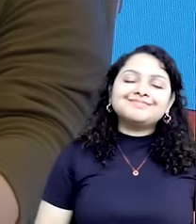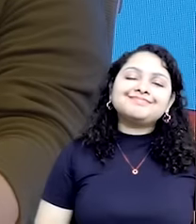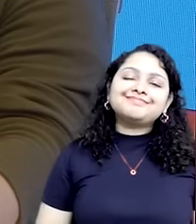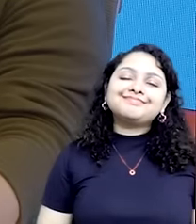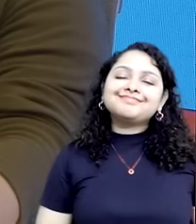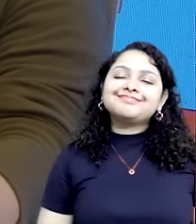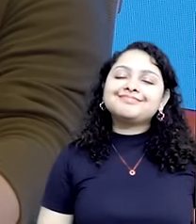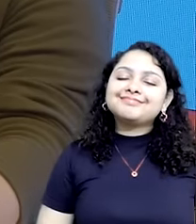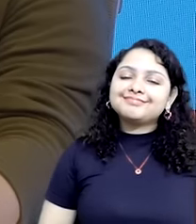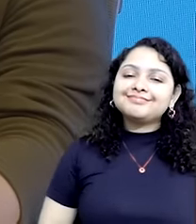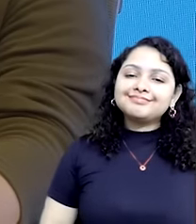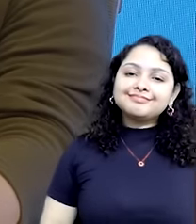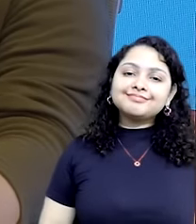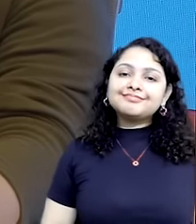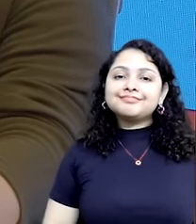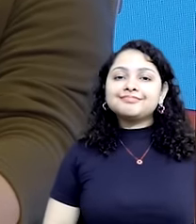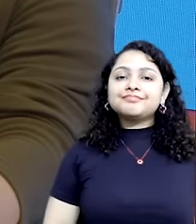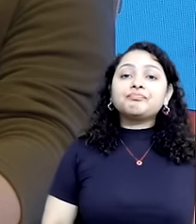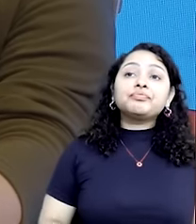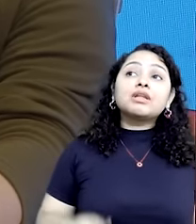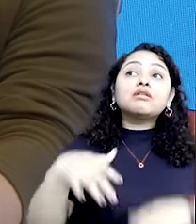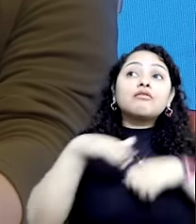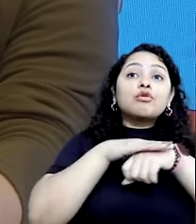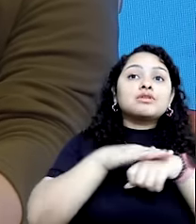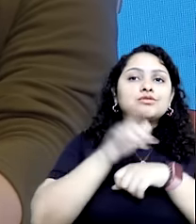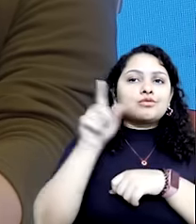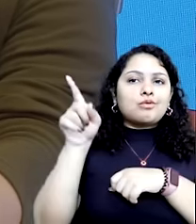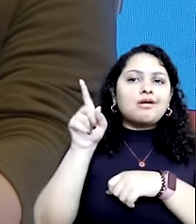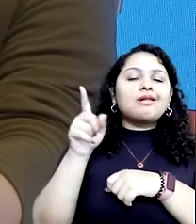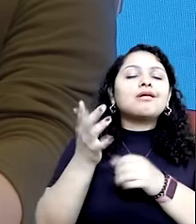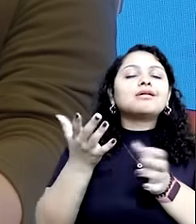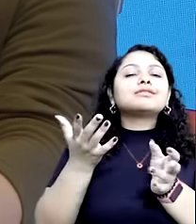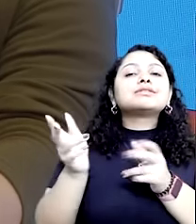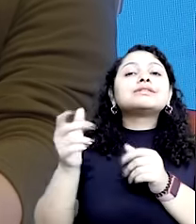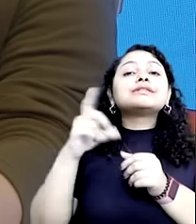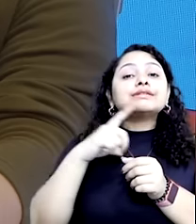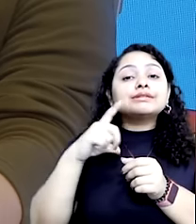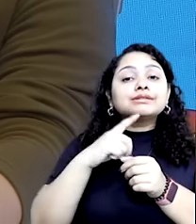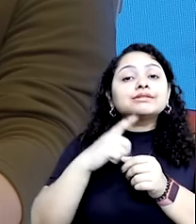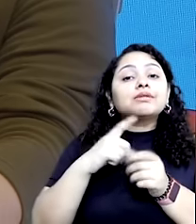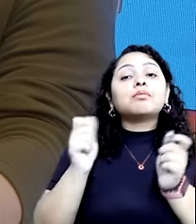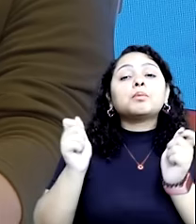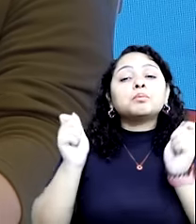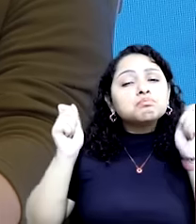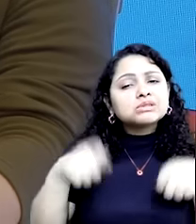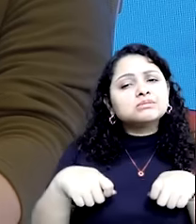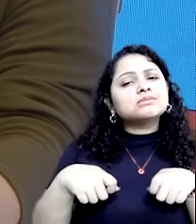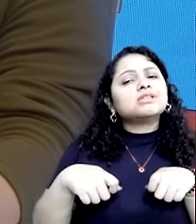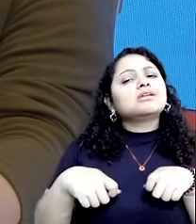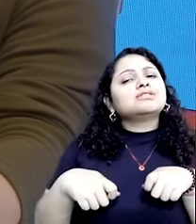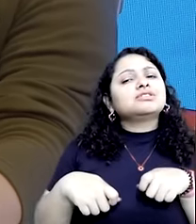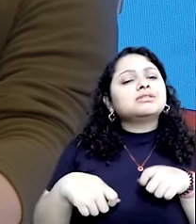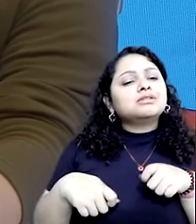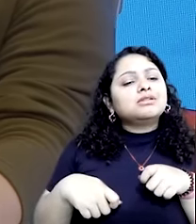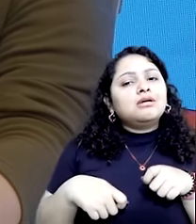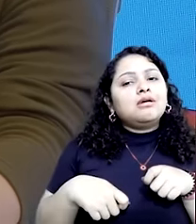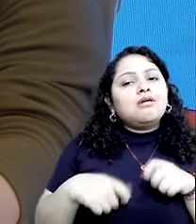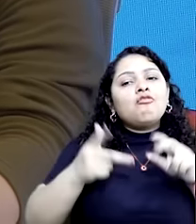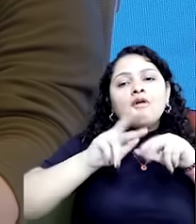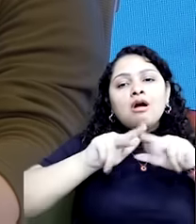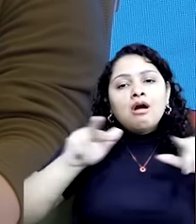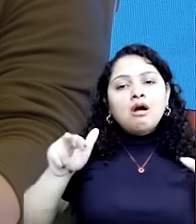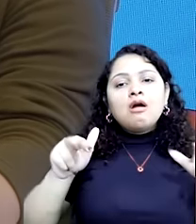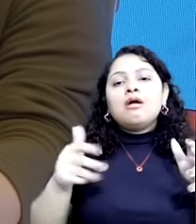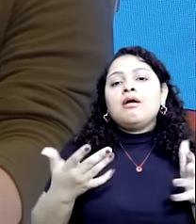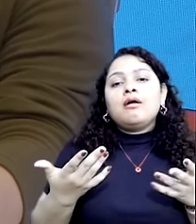Edvan que eu tava conversando até com a Kate hoje sobre isso que a gente tem uma possibilidade tão grande né e de variáveis